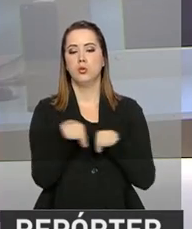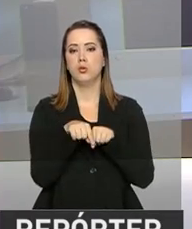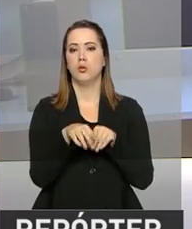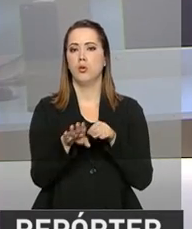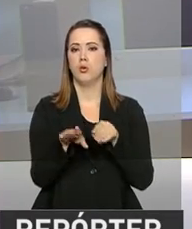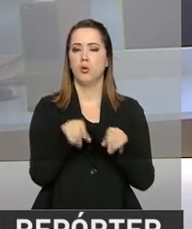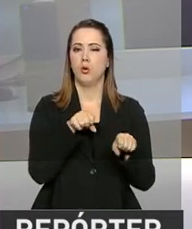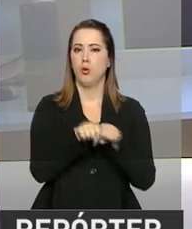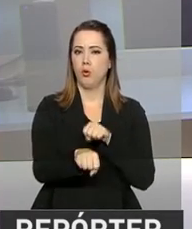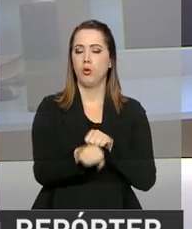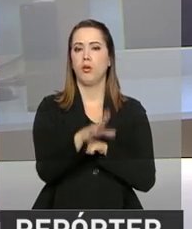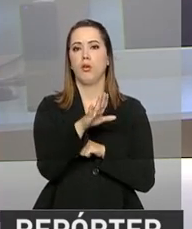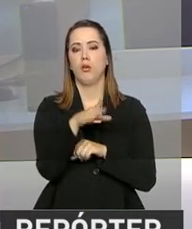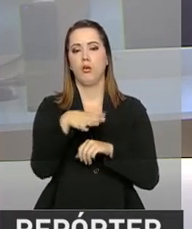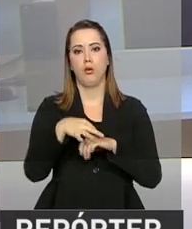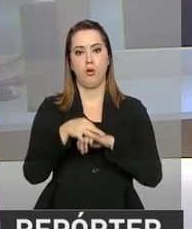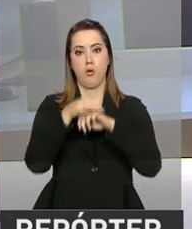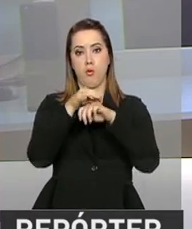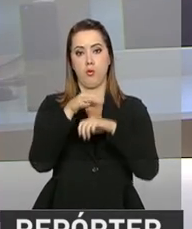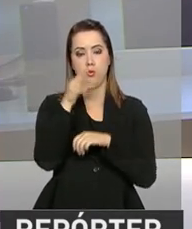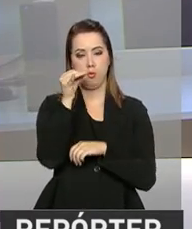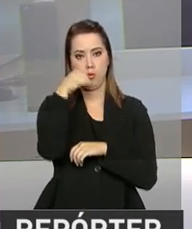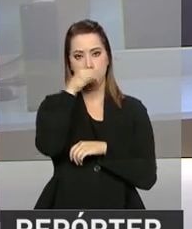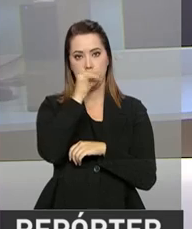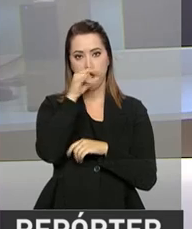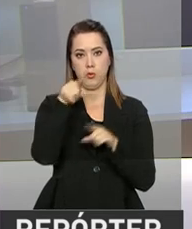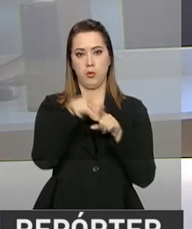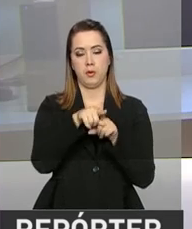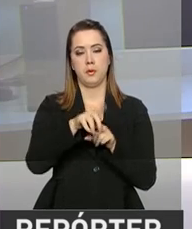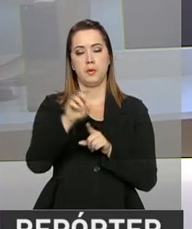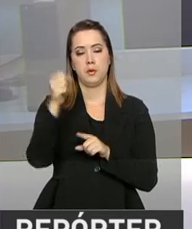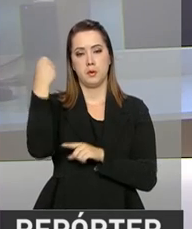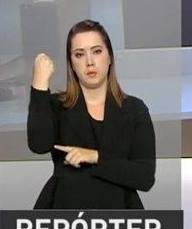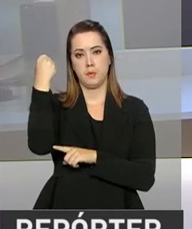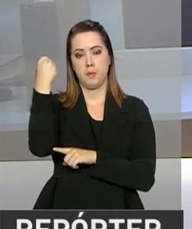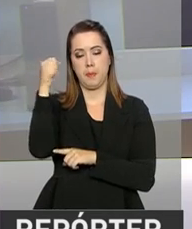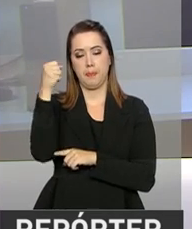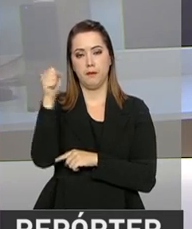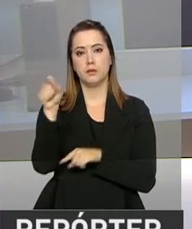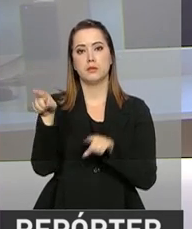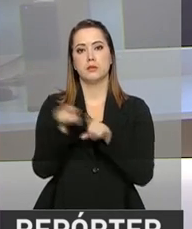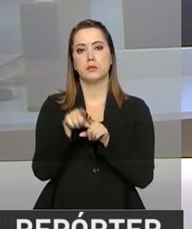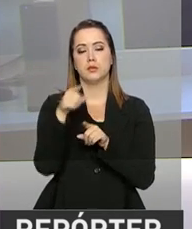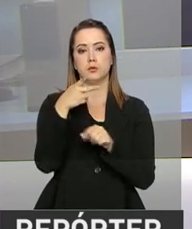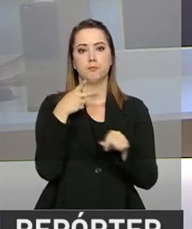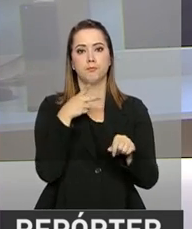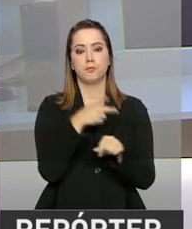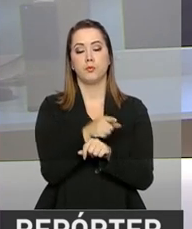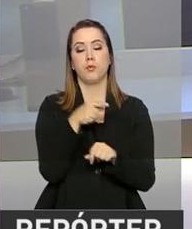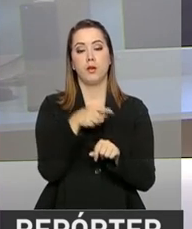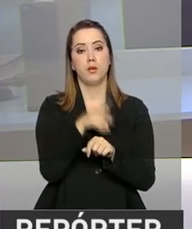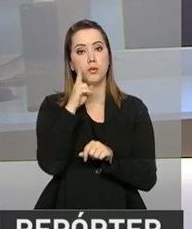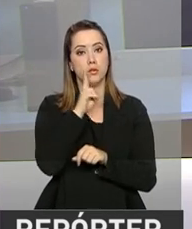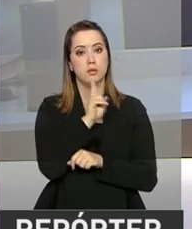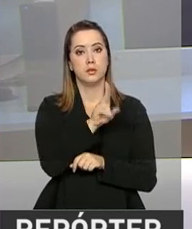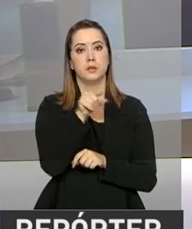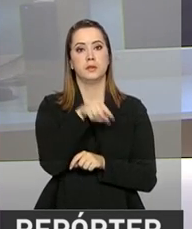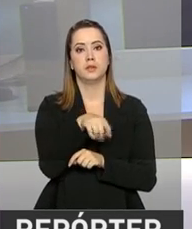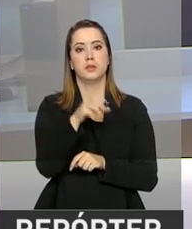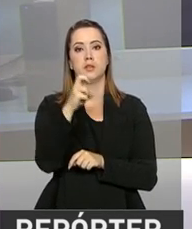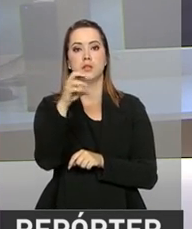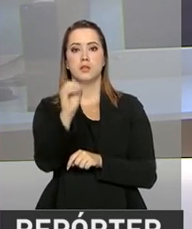realizadas em Santa Catarina considerado o maior estado produtor de suínos do Brasil atualmente o mercado da Coreia do Sul é de